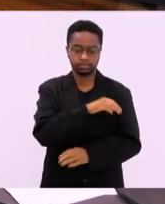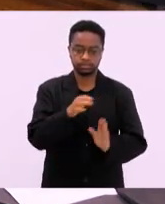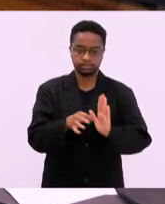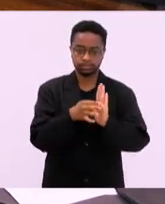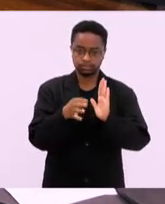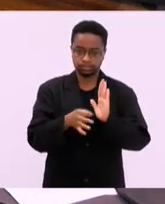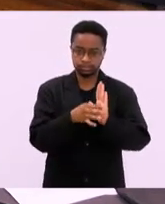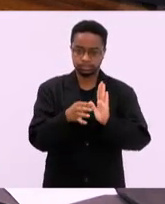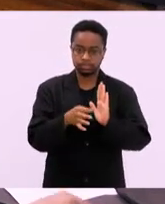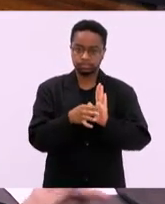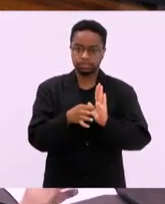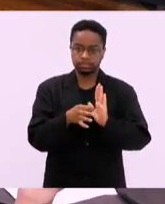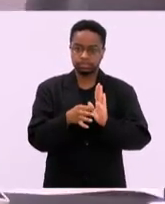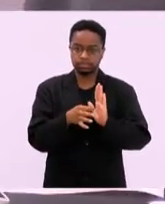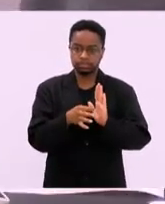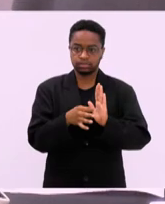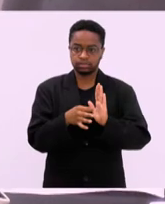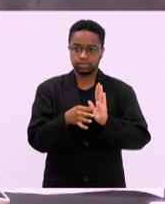Parecer...